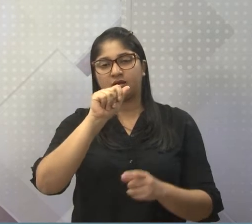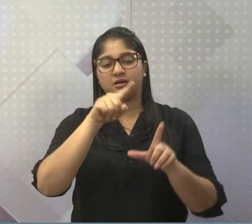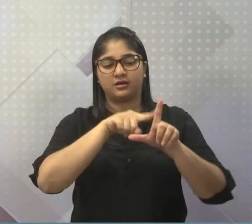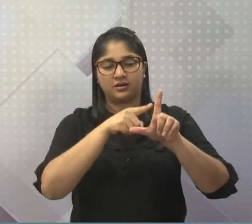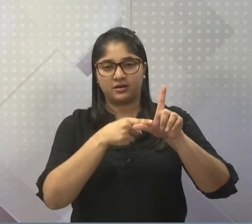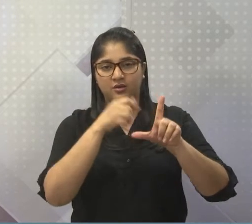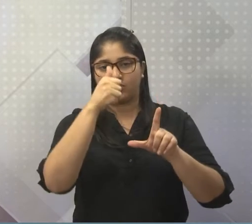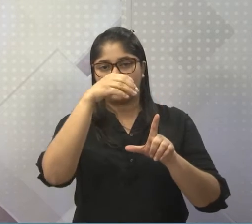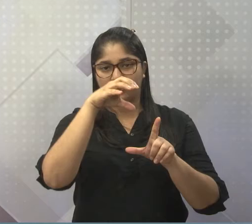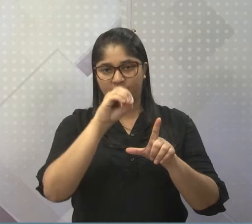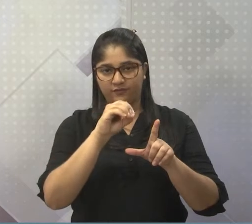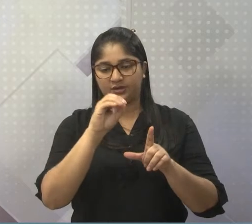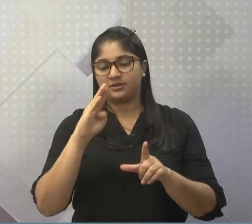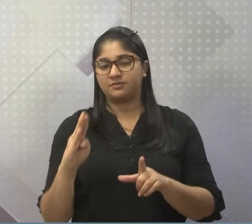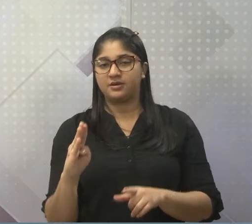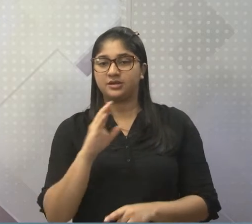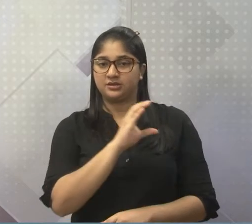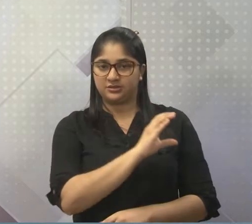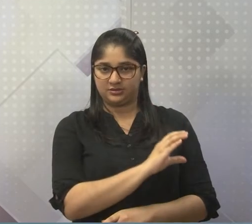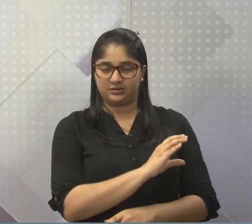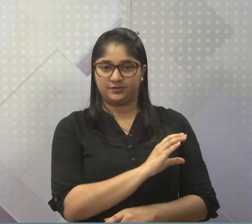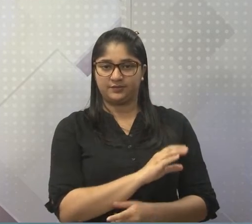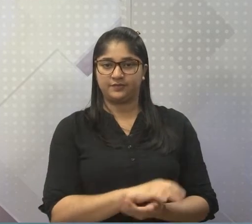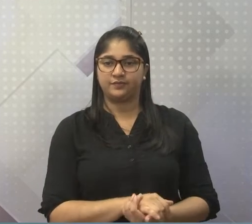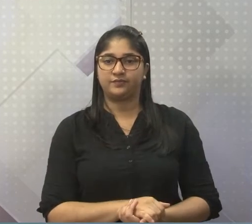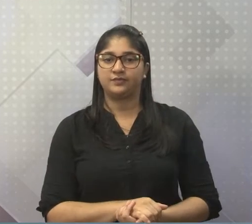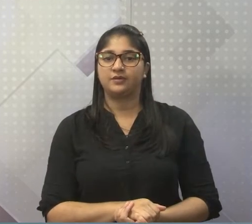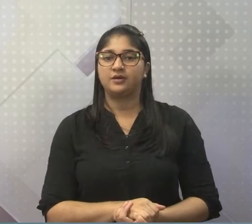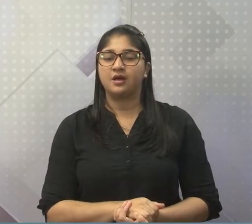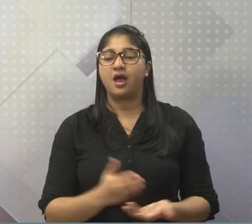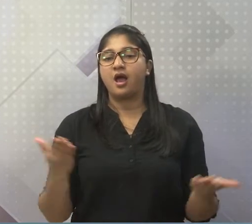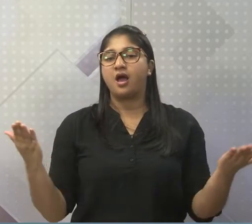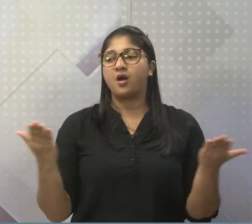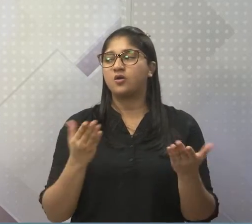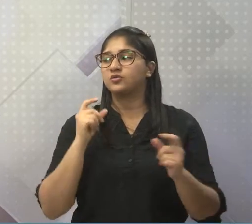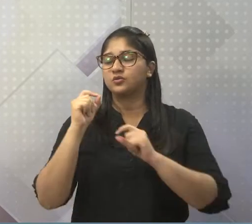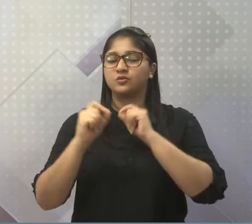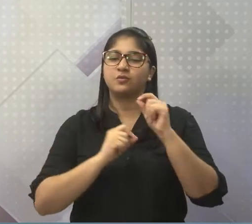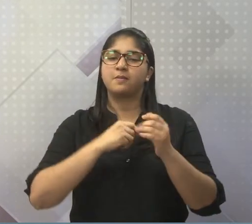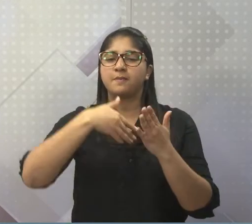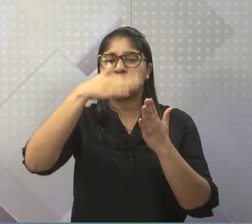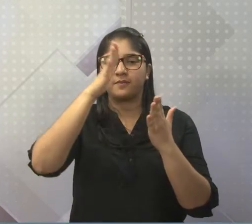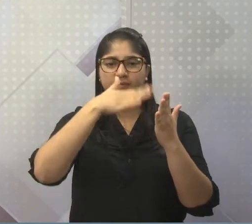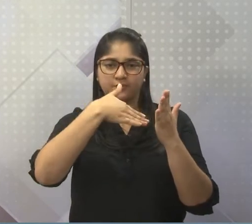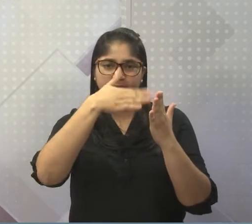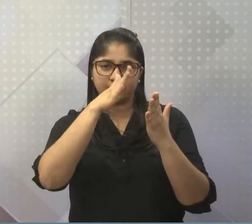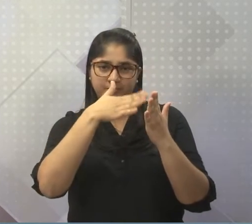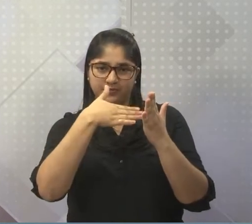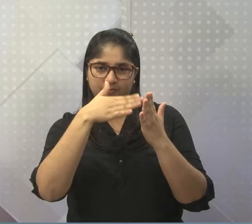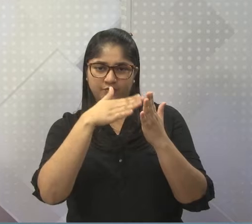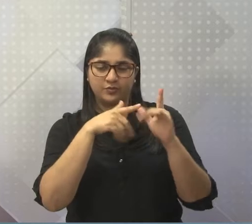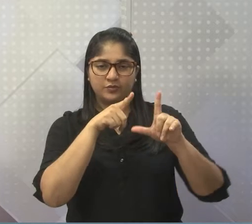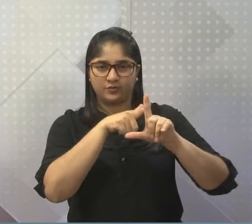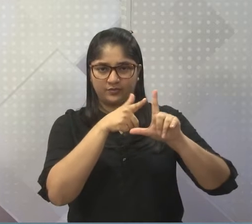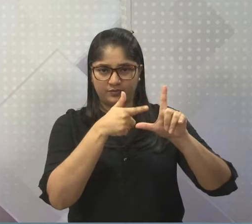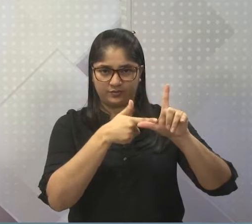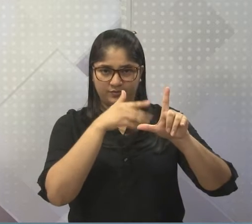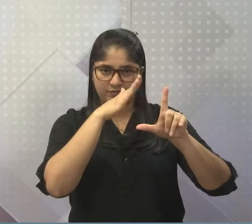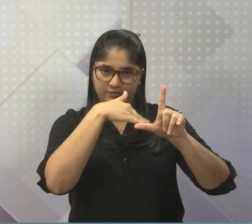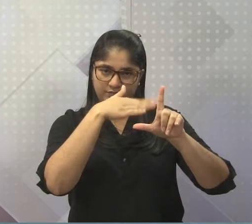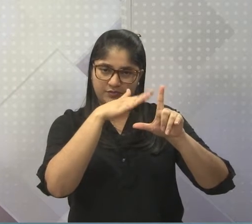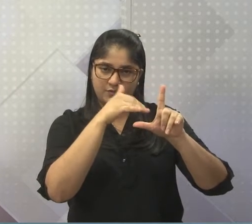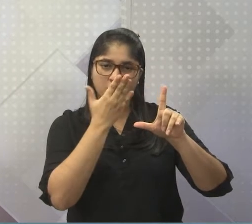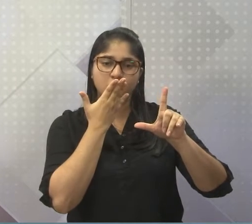B e tenho vértice C. Deixa eu só dar uma pintadinha aqui neste ângulo